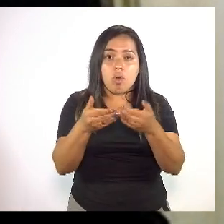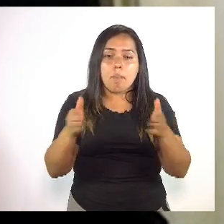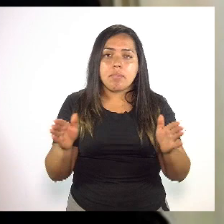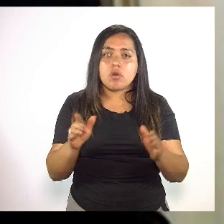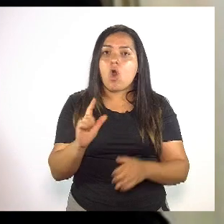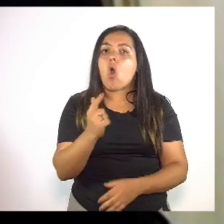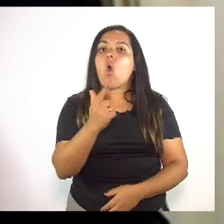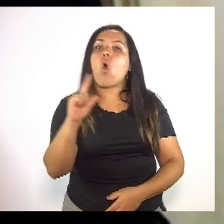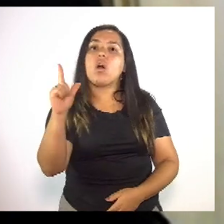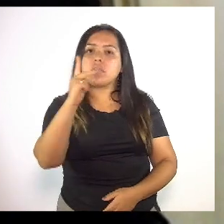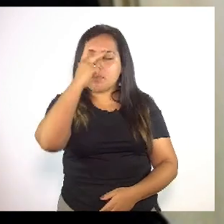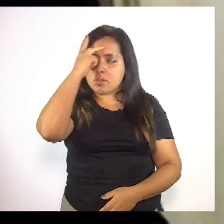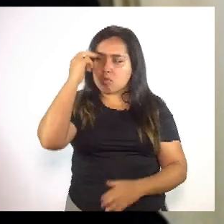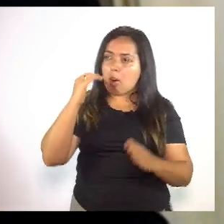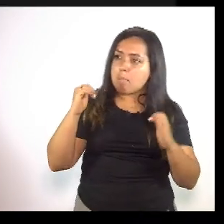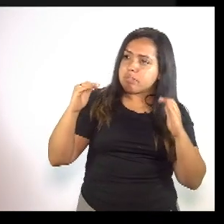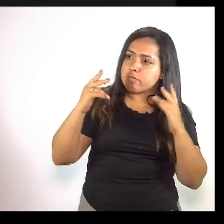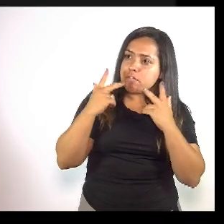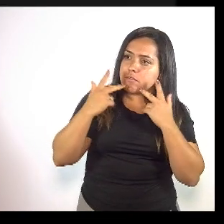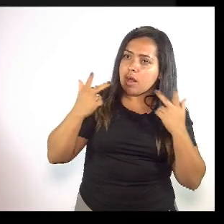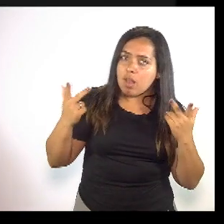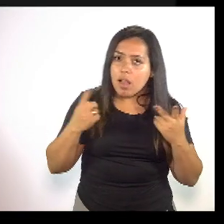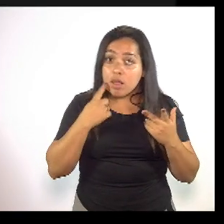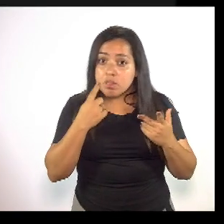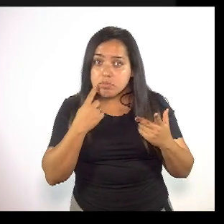nobre parlamentar?